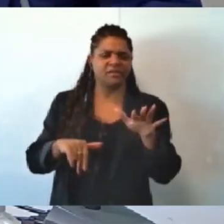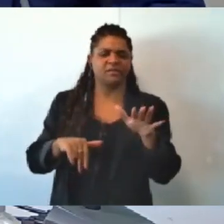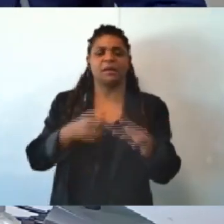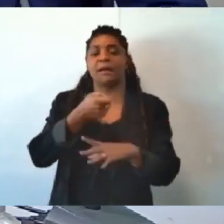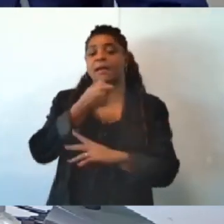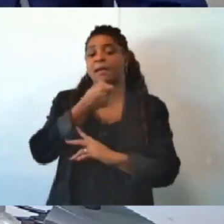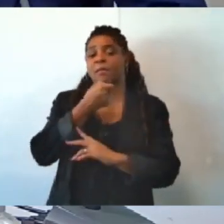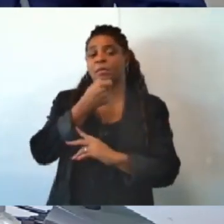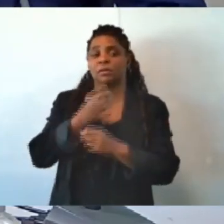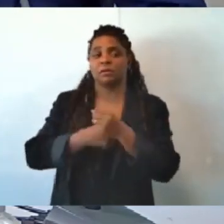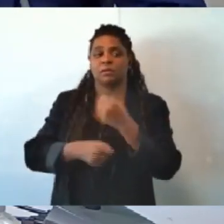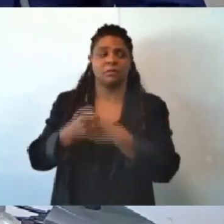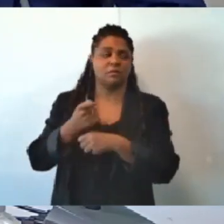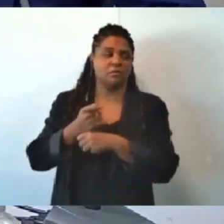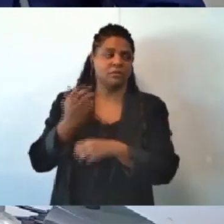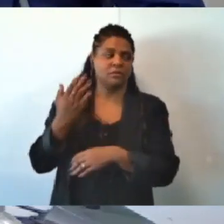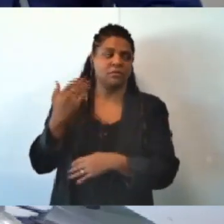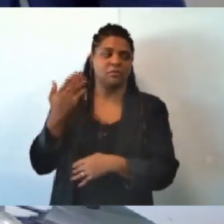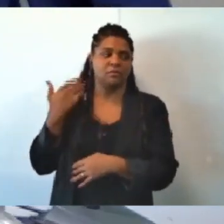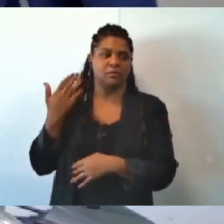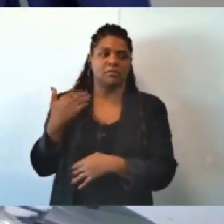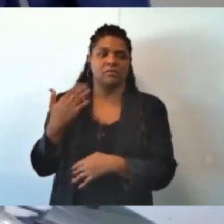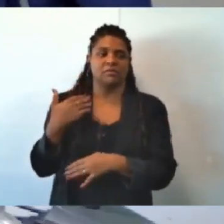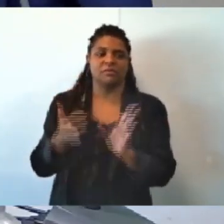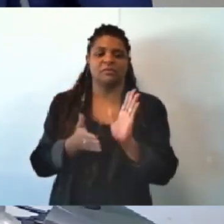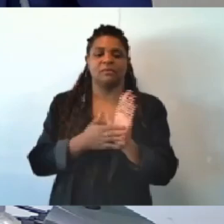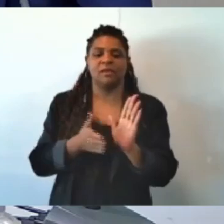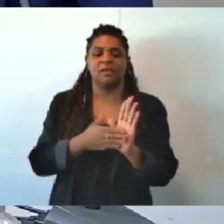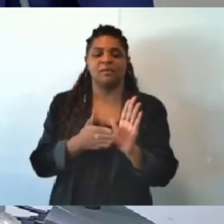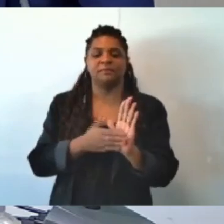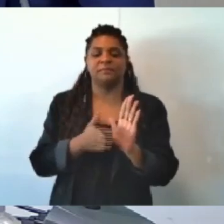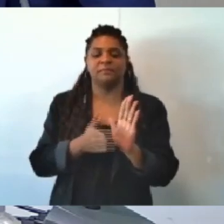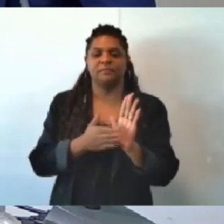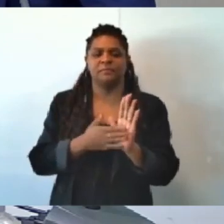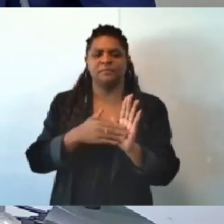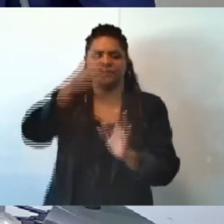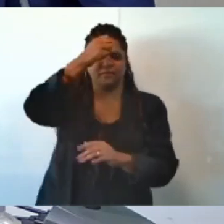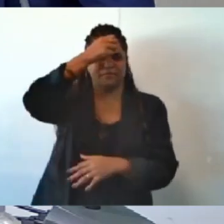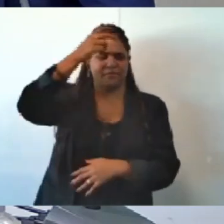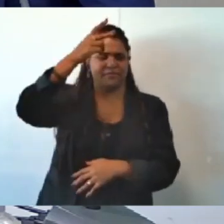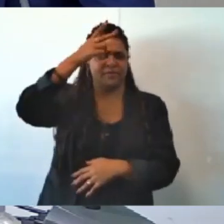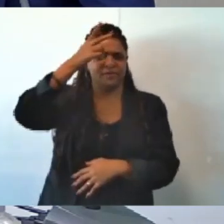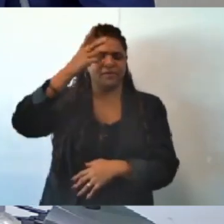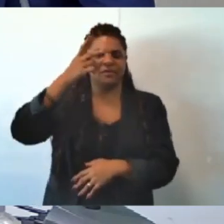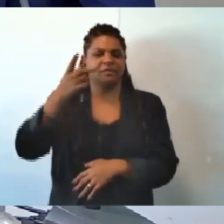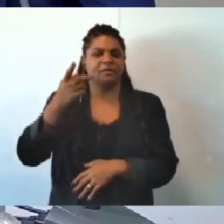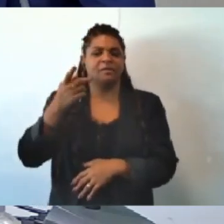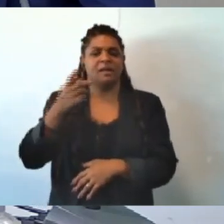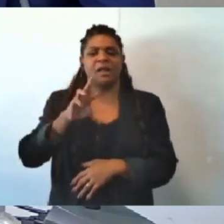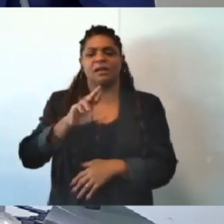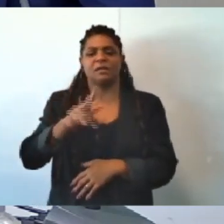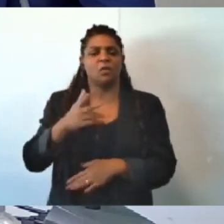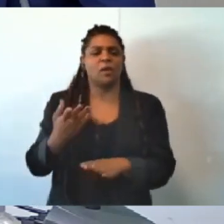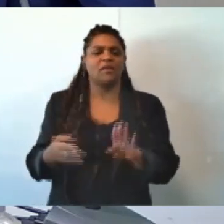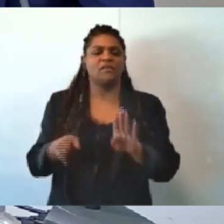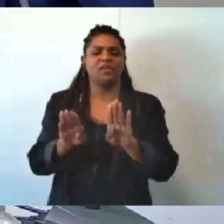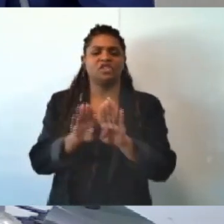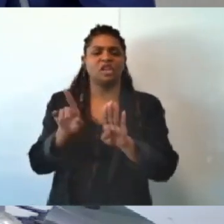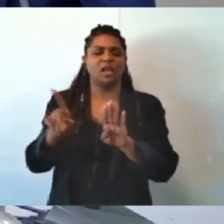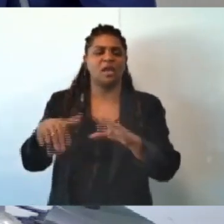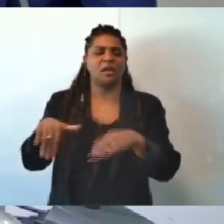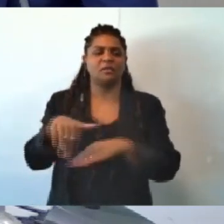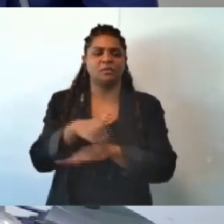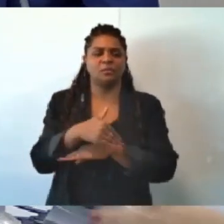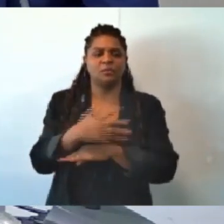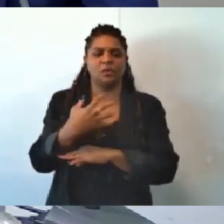E a proposta da prefeitura inicialmente não era fechar a Sapucaí da forma que está fazendo. A proposta